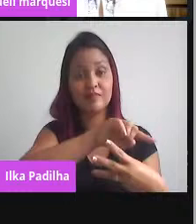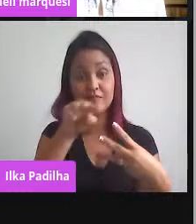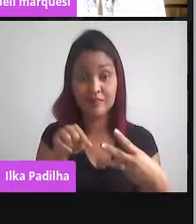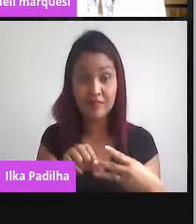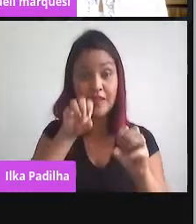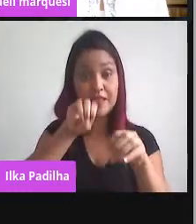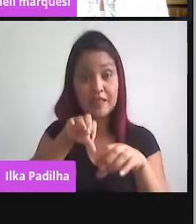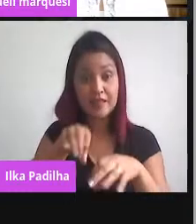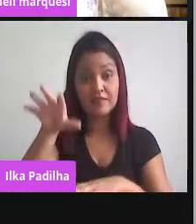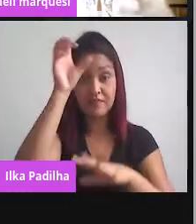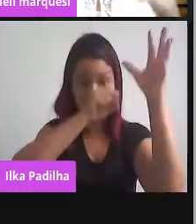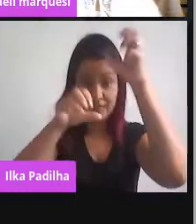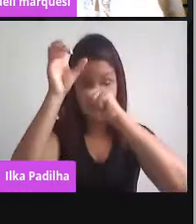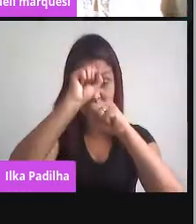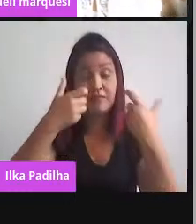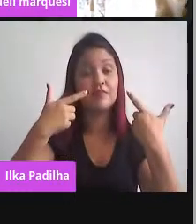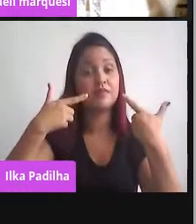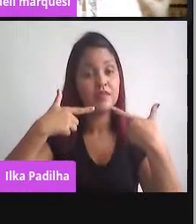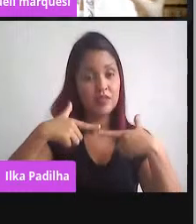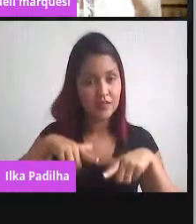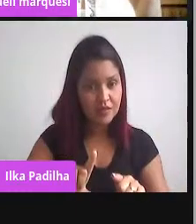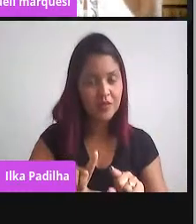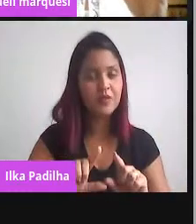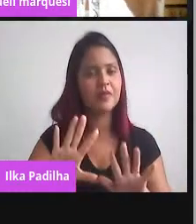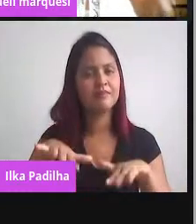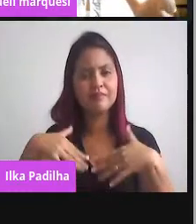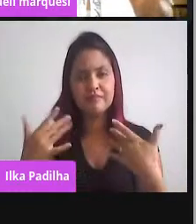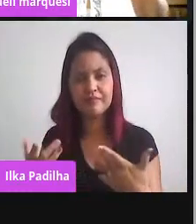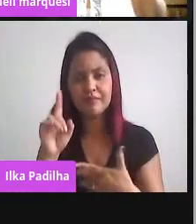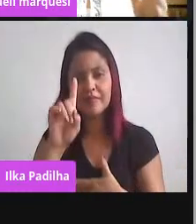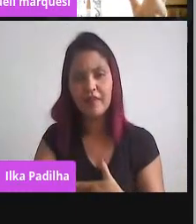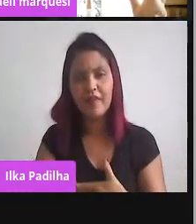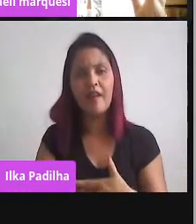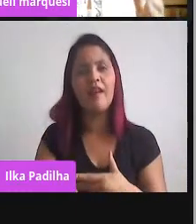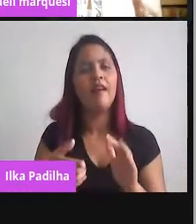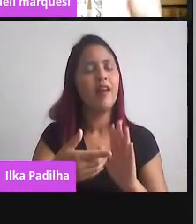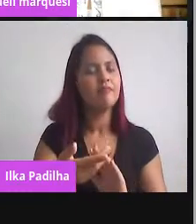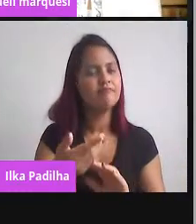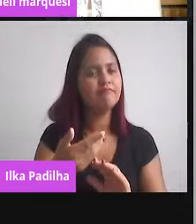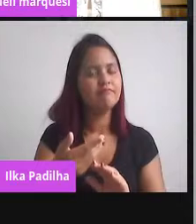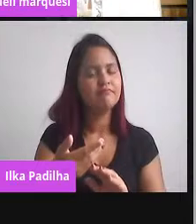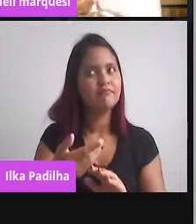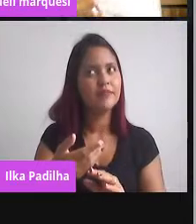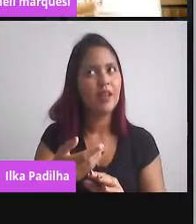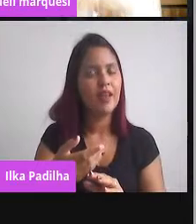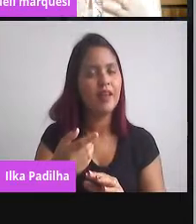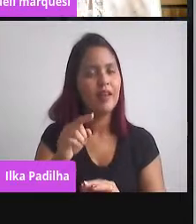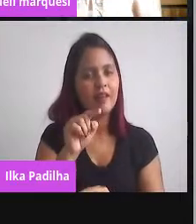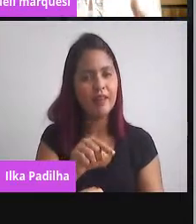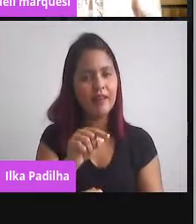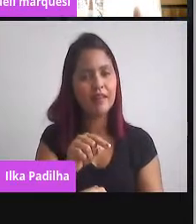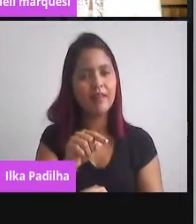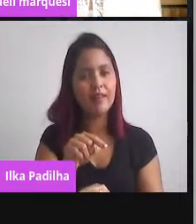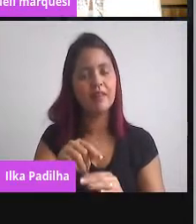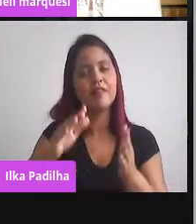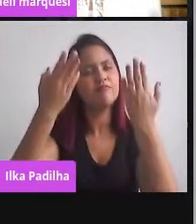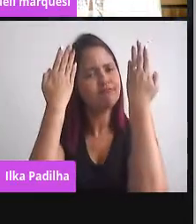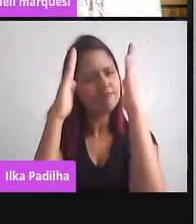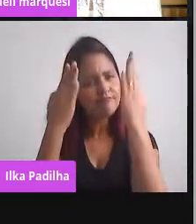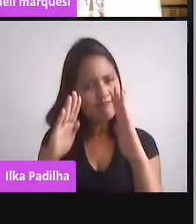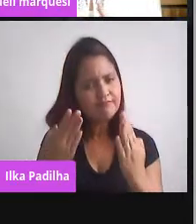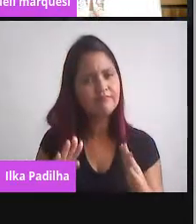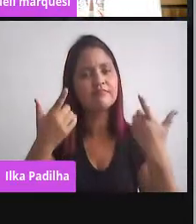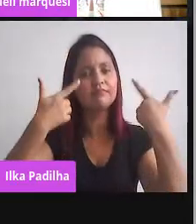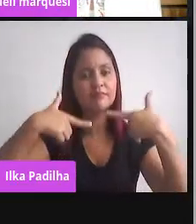aprendizagem de línguas. Então, são linhas que prevêem, como eu disse há pouco, né, a questão da análise linguística